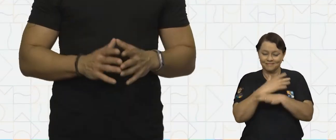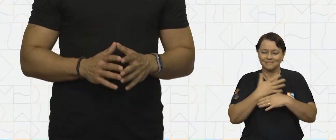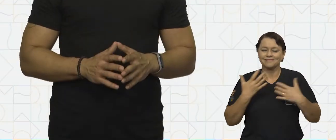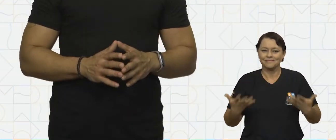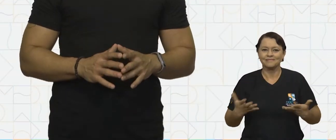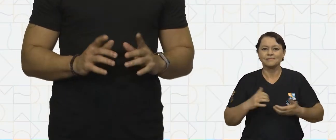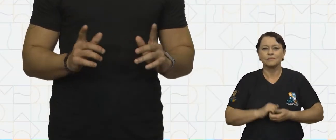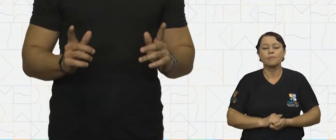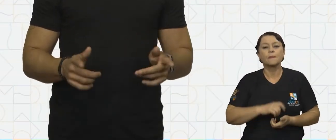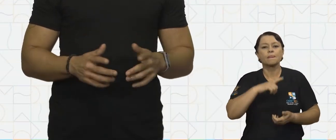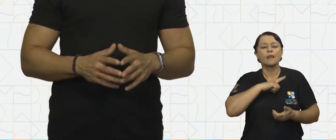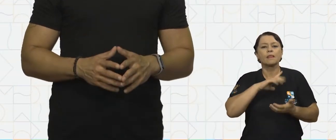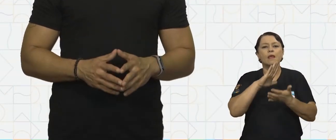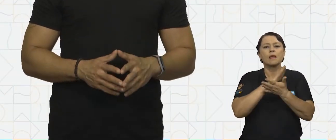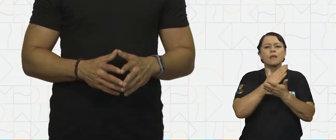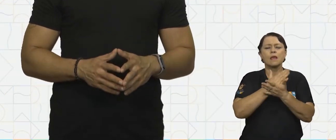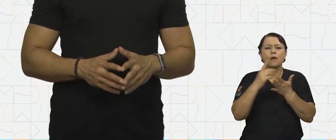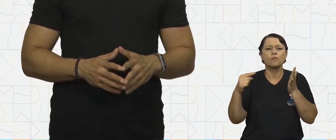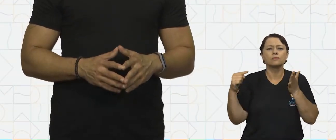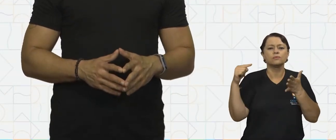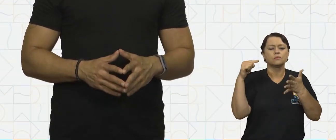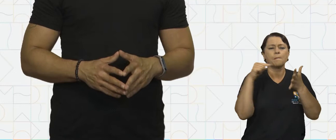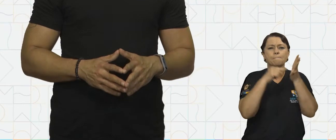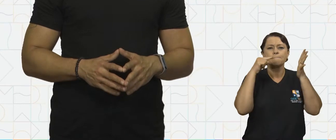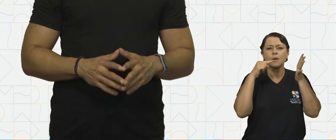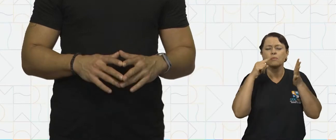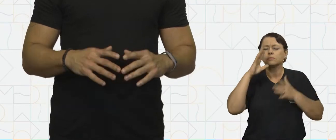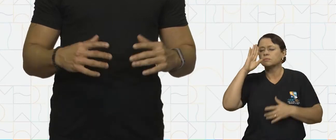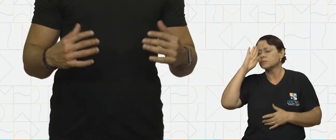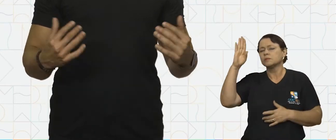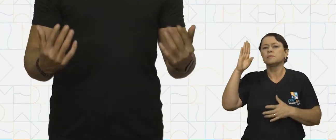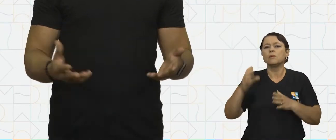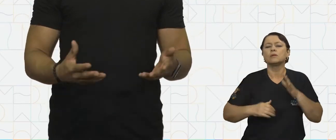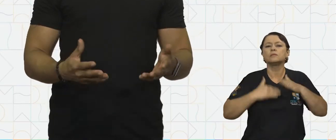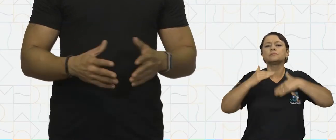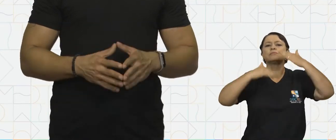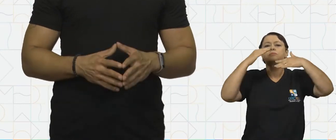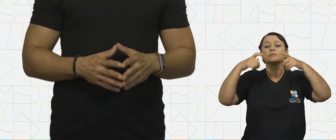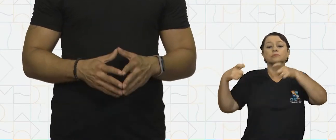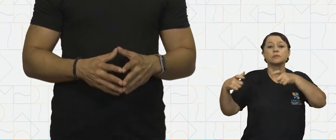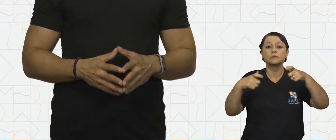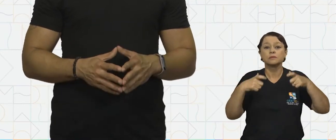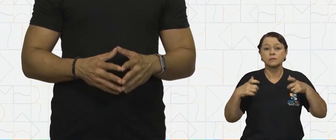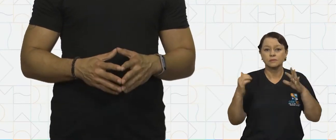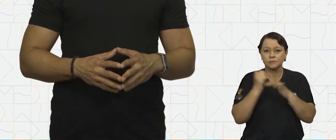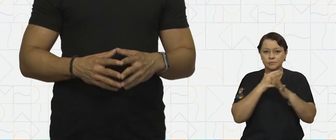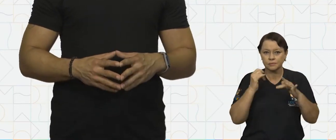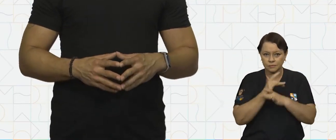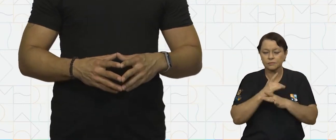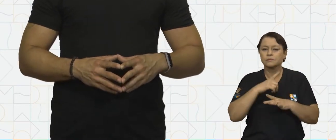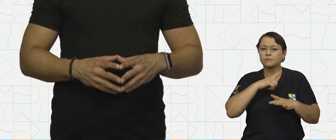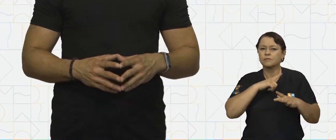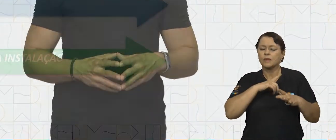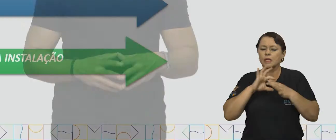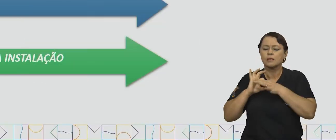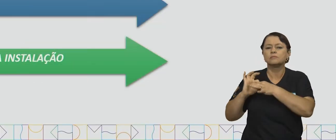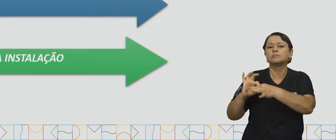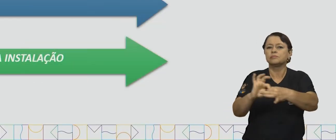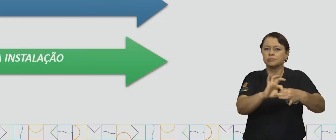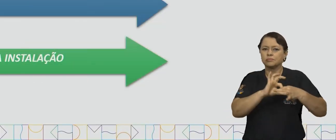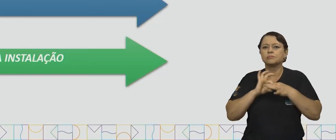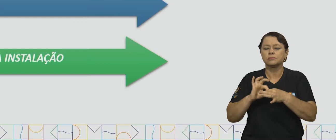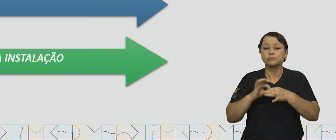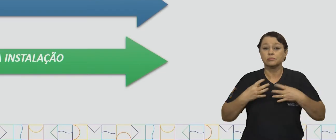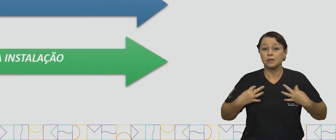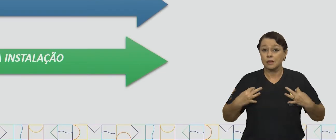Há alguns fatores essenciais para o desenvolvimento das cidades. Todos os fatores estão firmemente relacionados entre si.